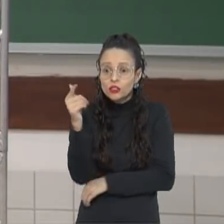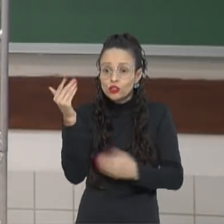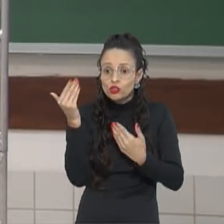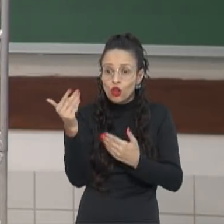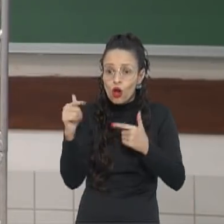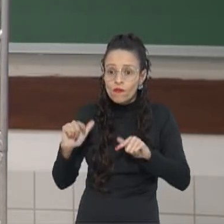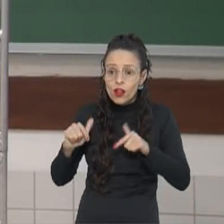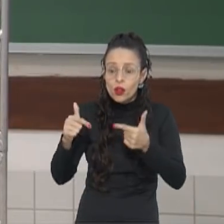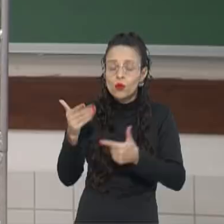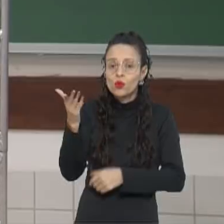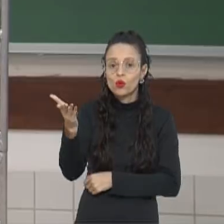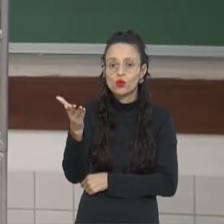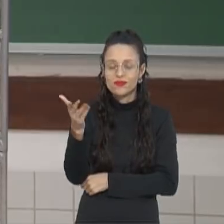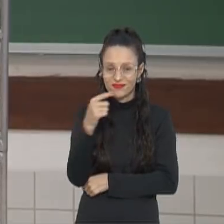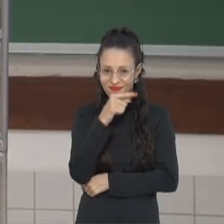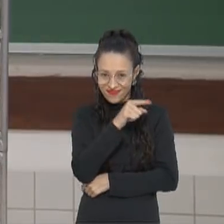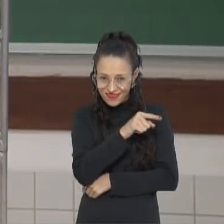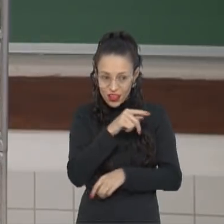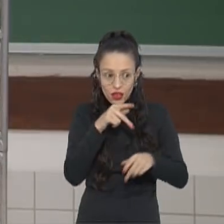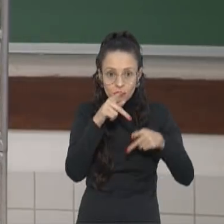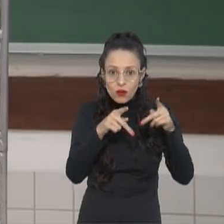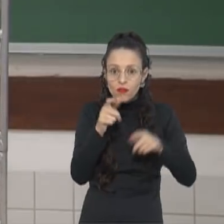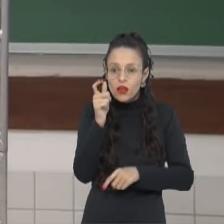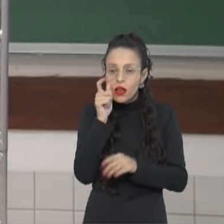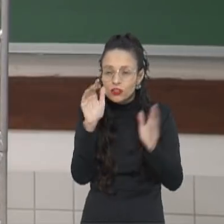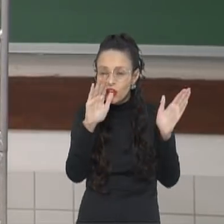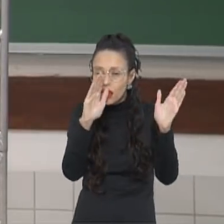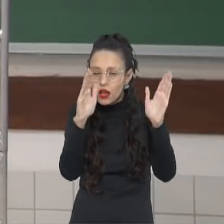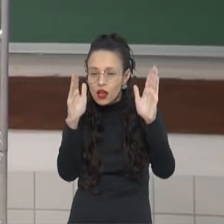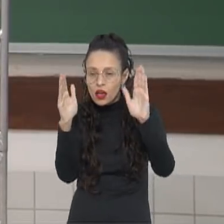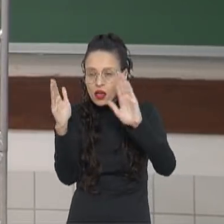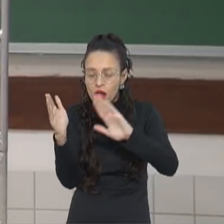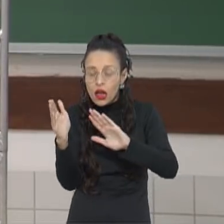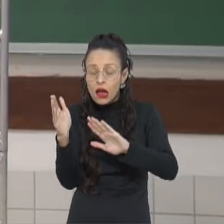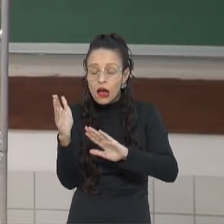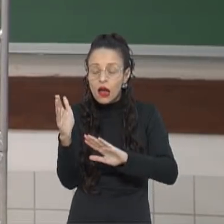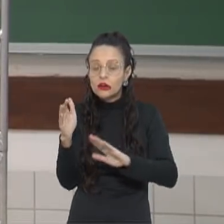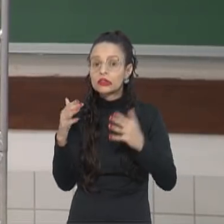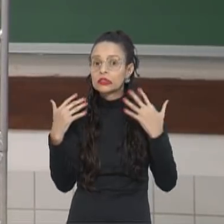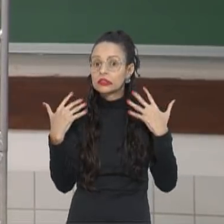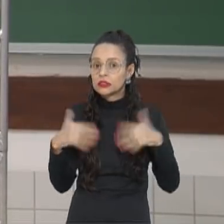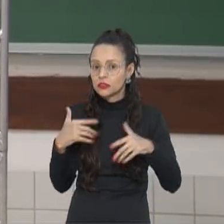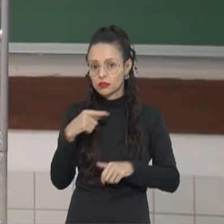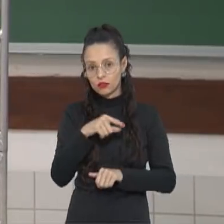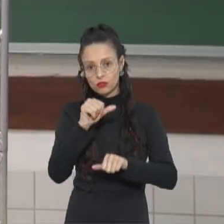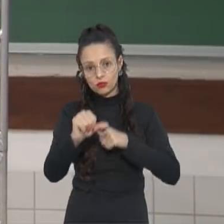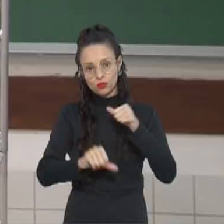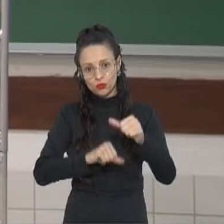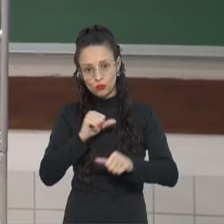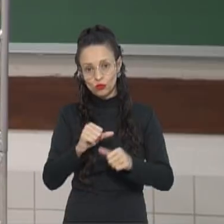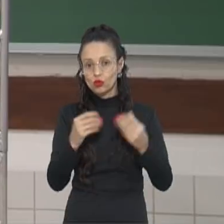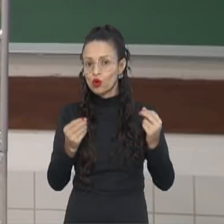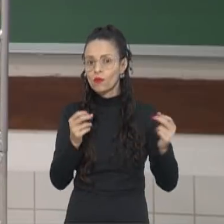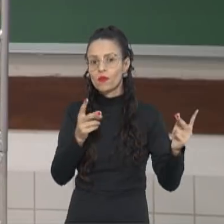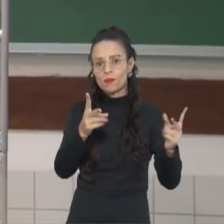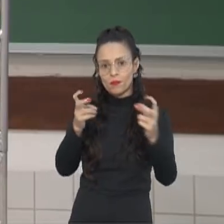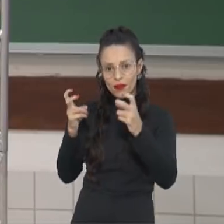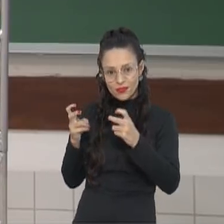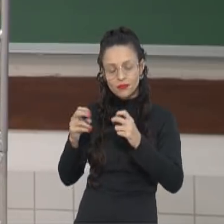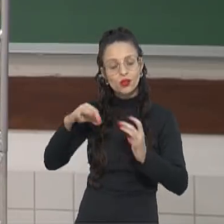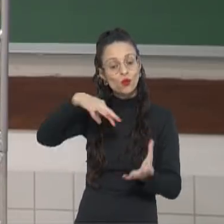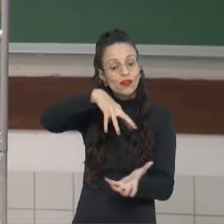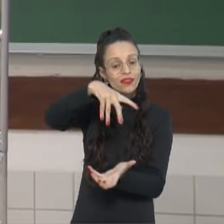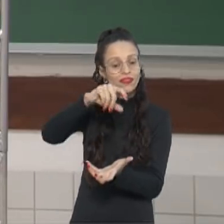estavam lutando. Então, a população acompanhava a guerra ao vivo. E isso mudou muito a percepção sobre a guerra no